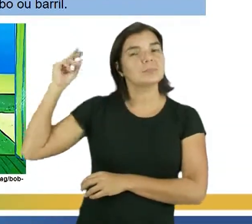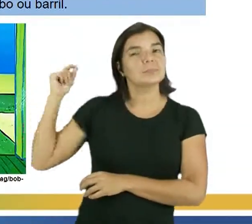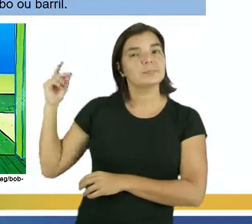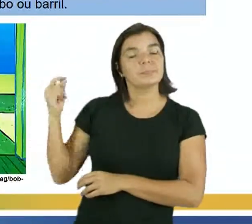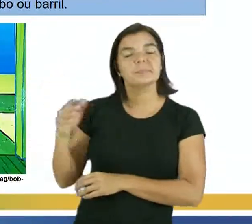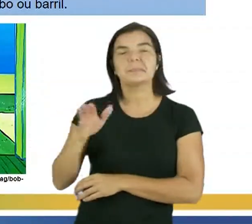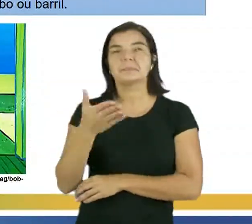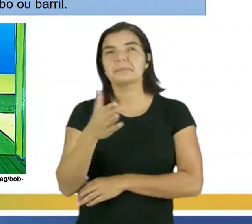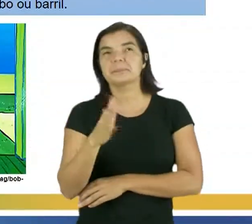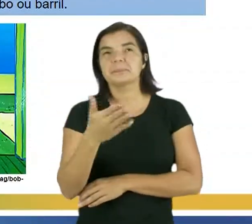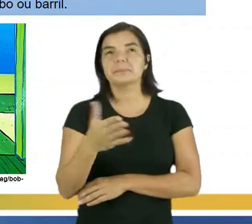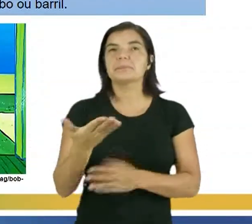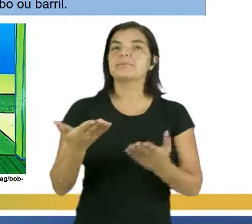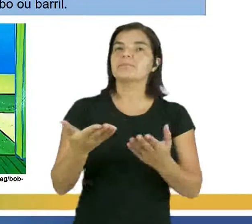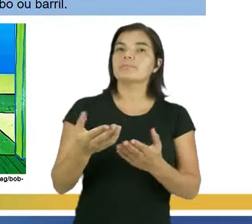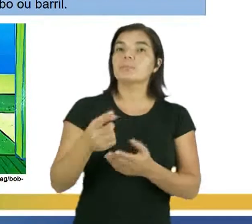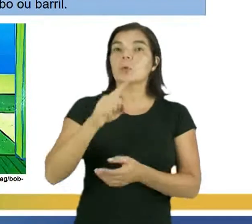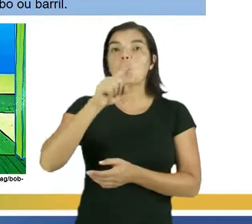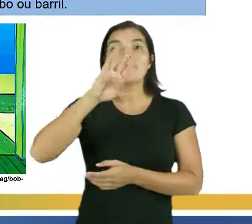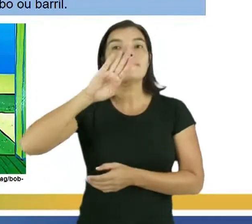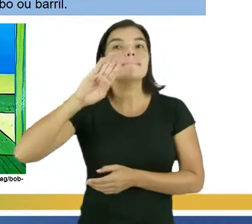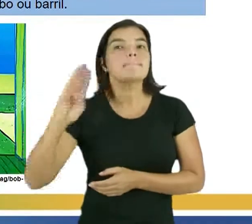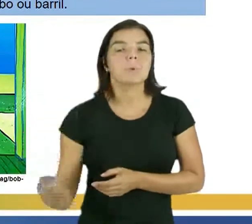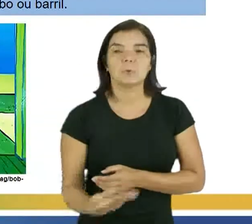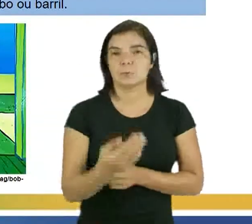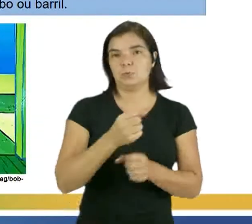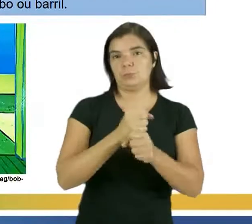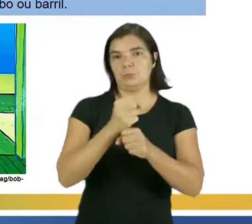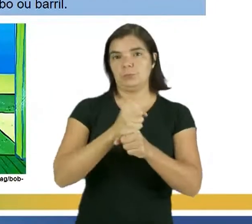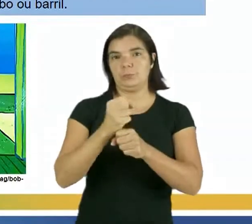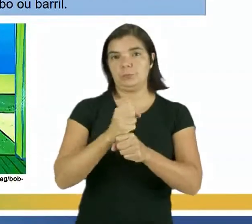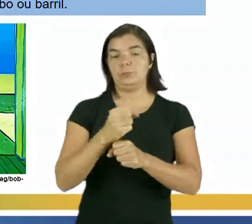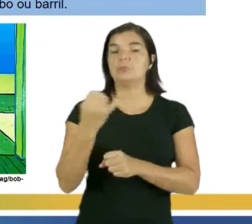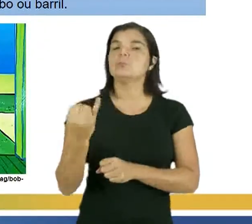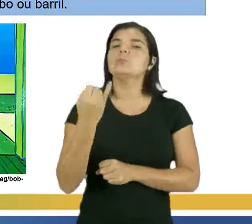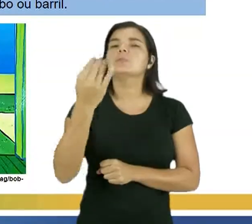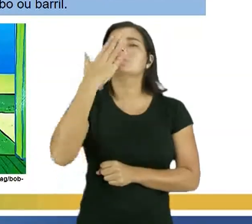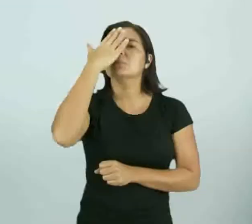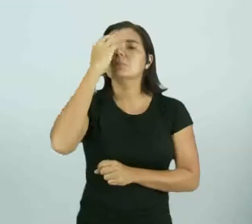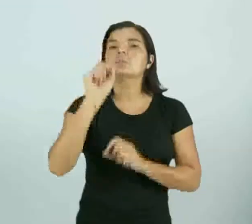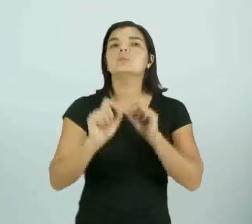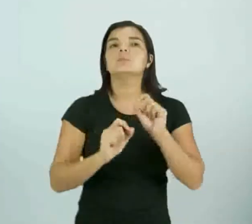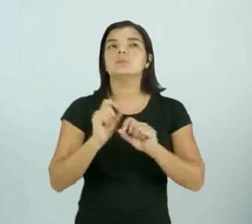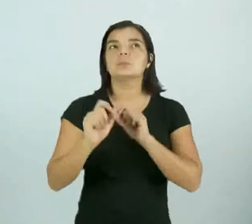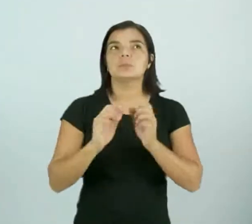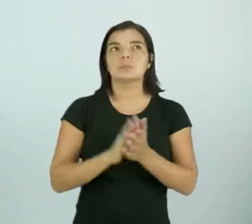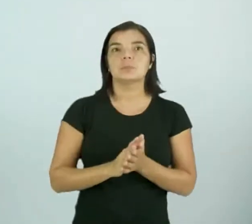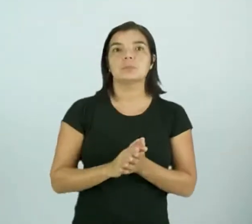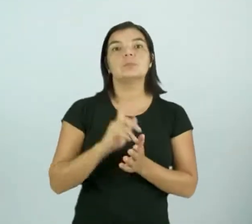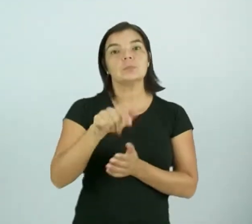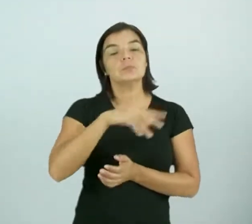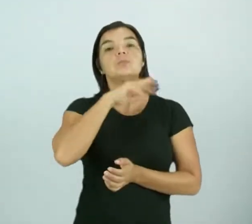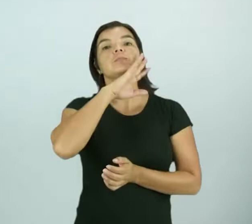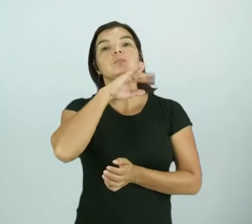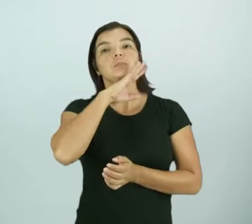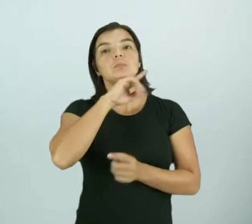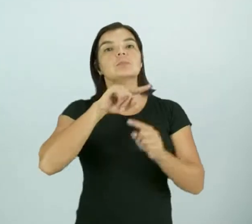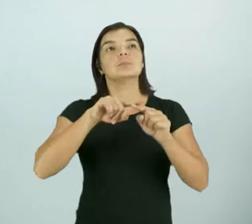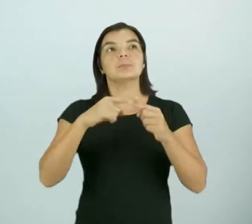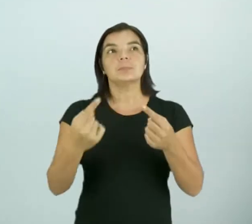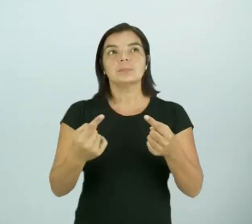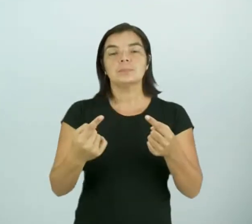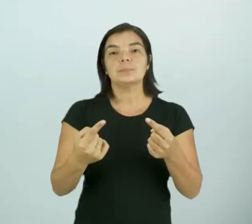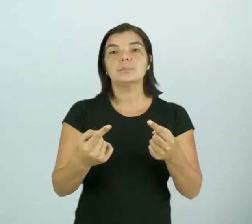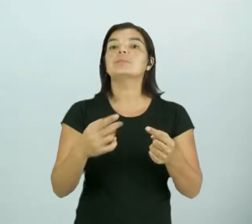há provavelmente cerca de 1 bilhão de anos. O que é importante eu saber sobre os poríferos? Que eles são animais, mas são